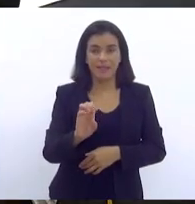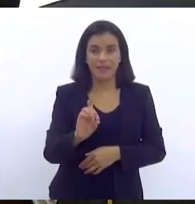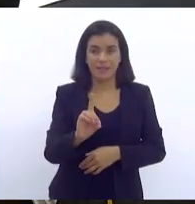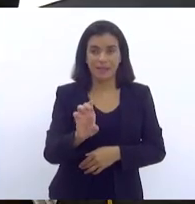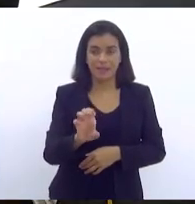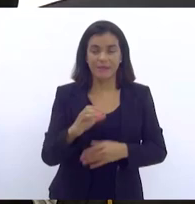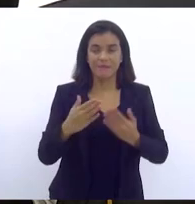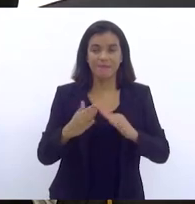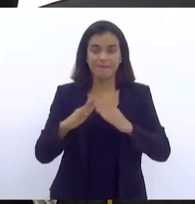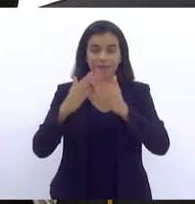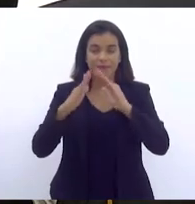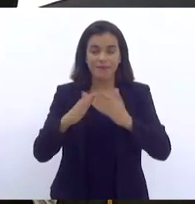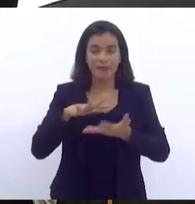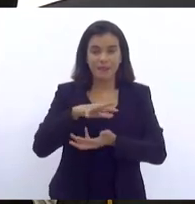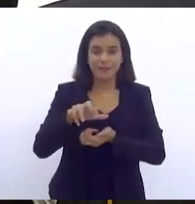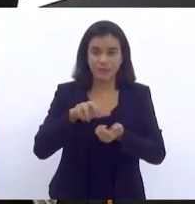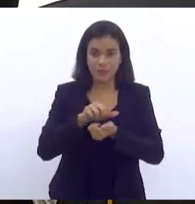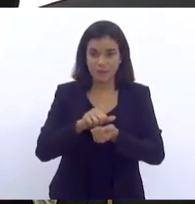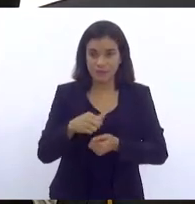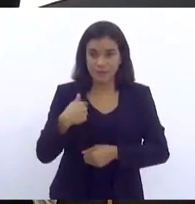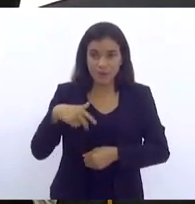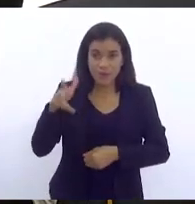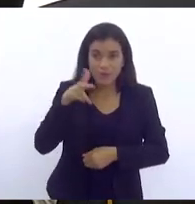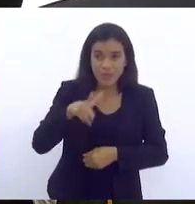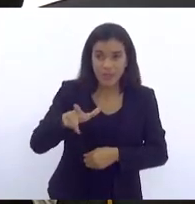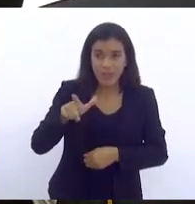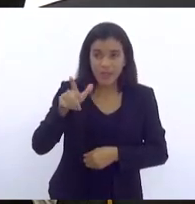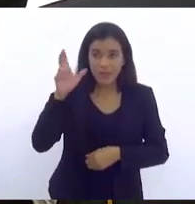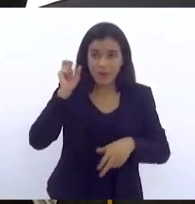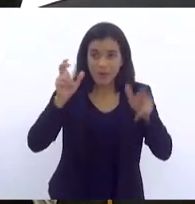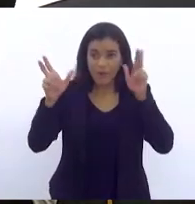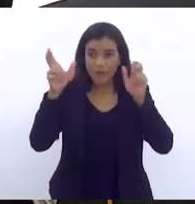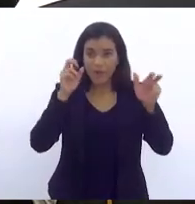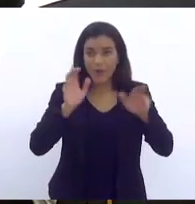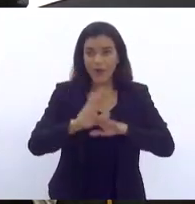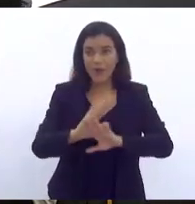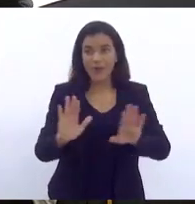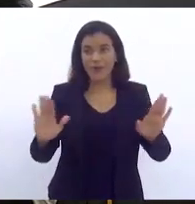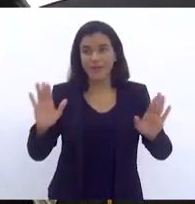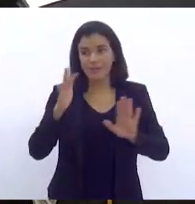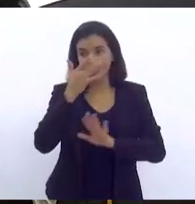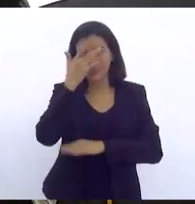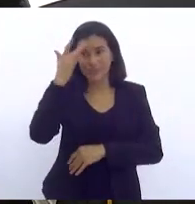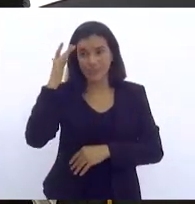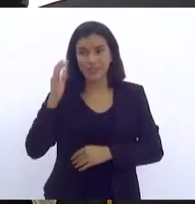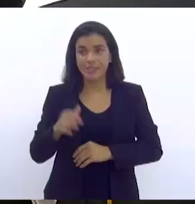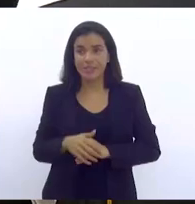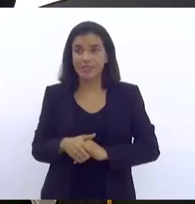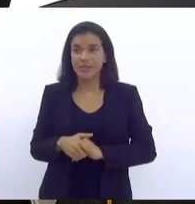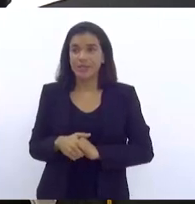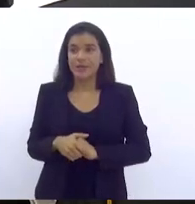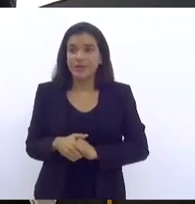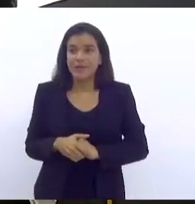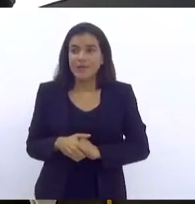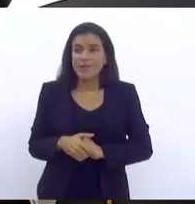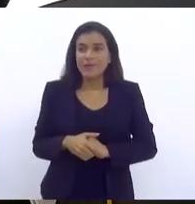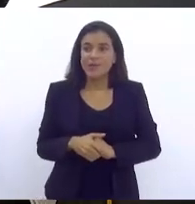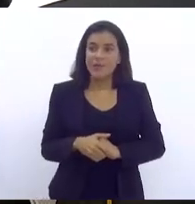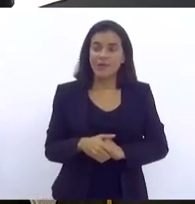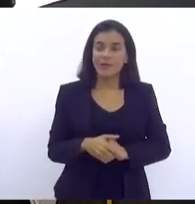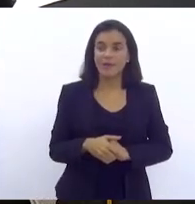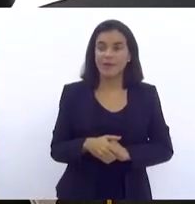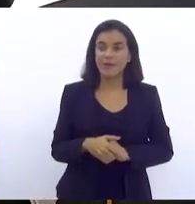sustentável B dia tão me ouvindo oi gente eh primeiro eu queria